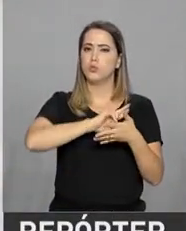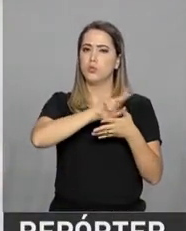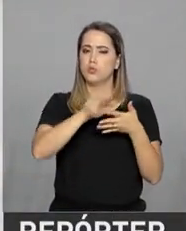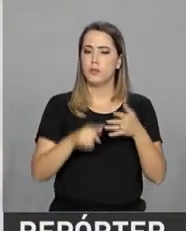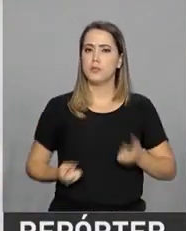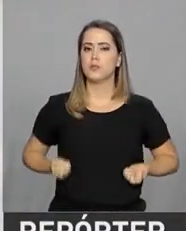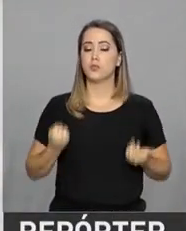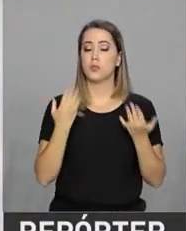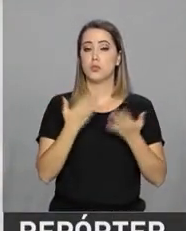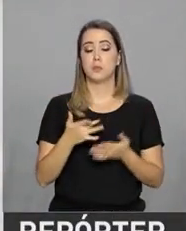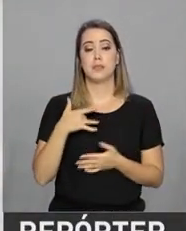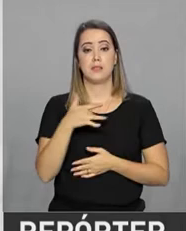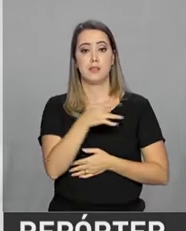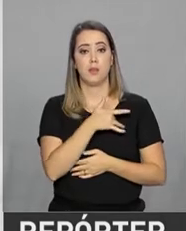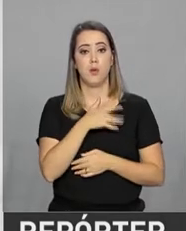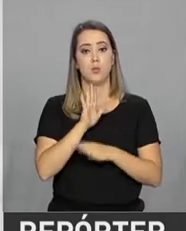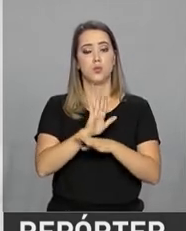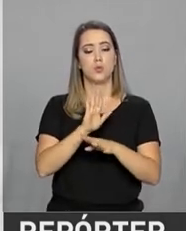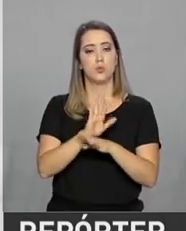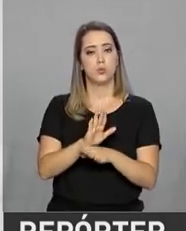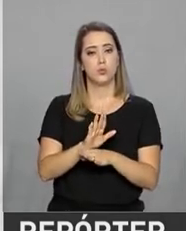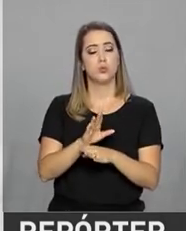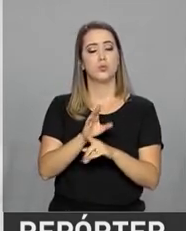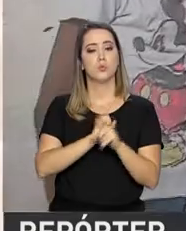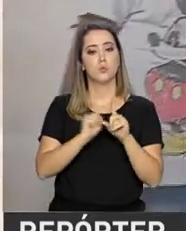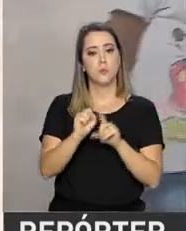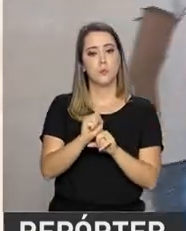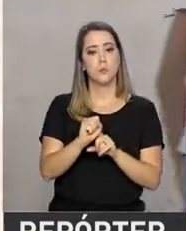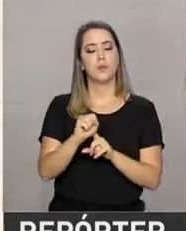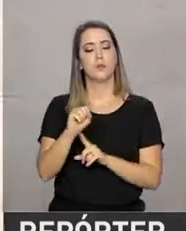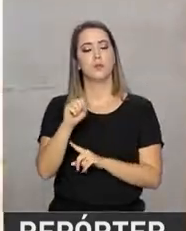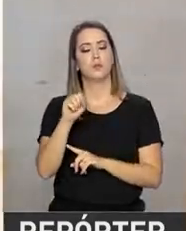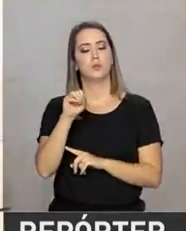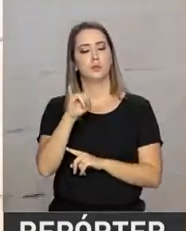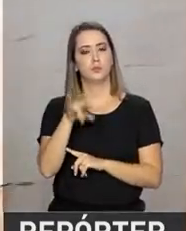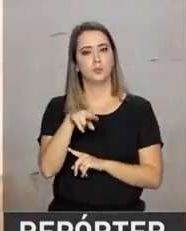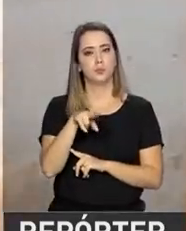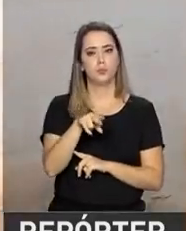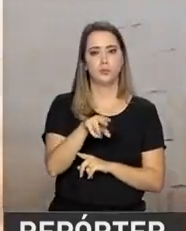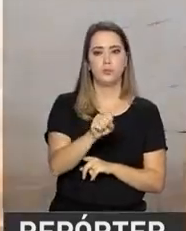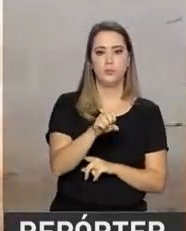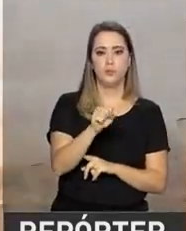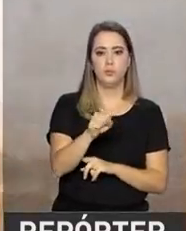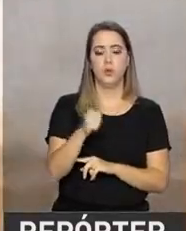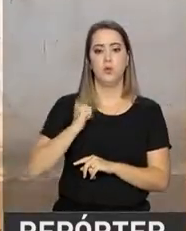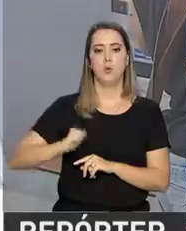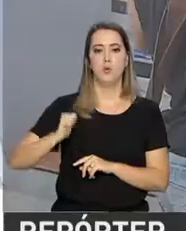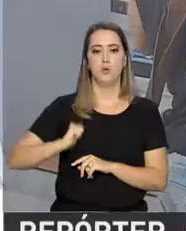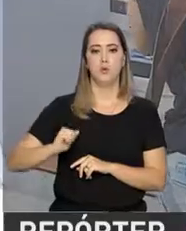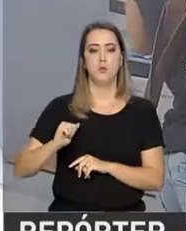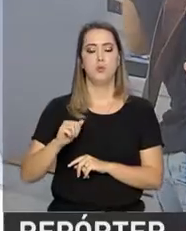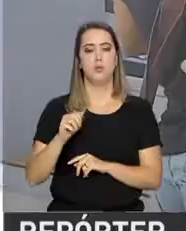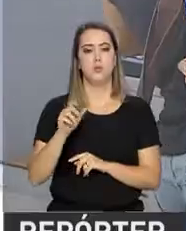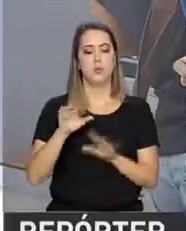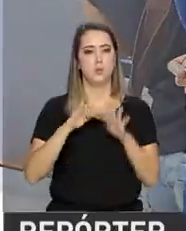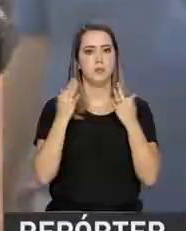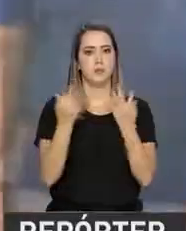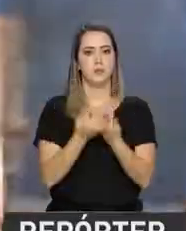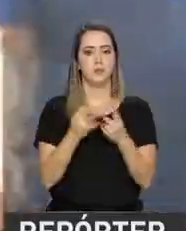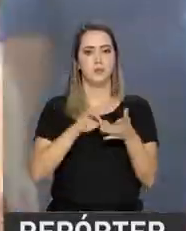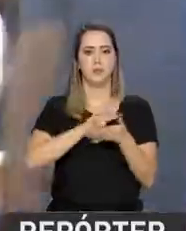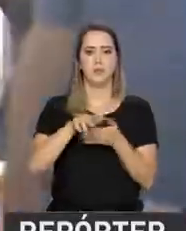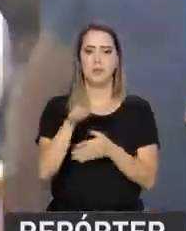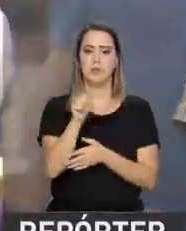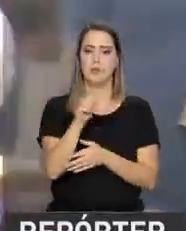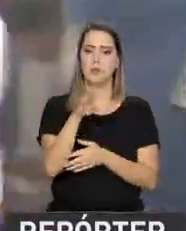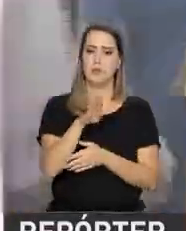de saúde, previdência e assistência social. O pagamento de benefícios como Bolsa Família e abono e os